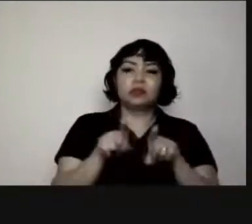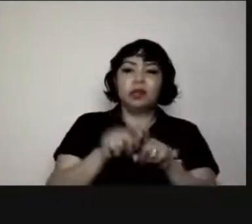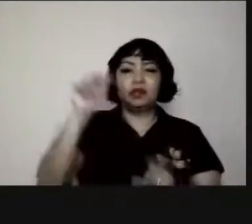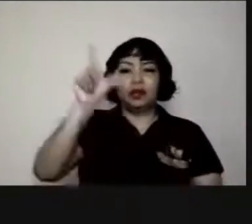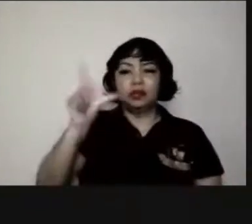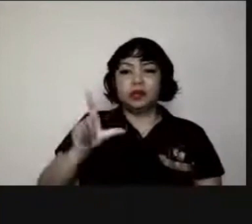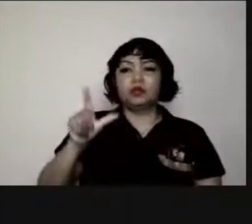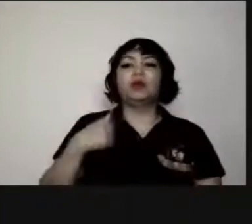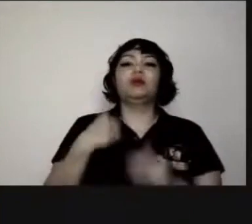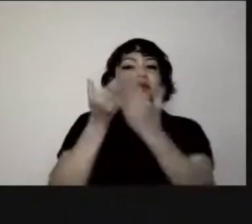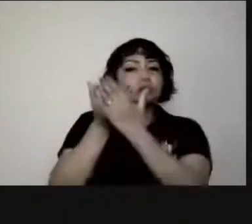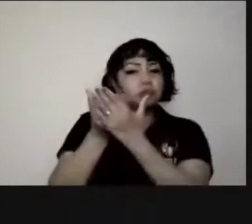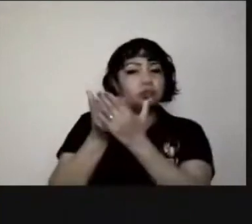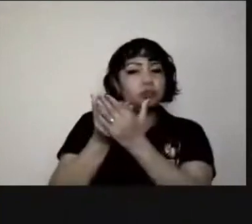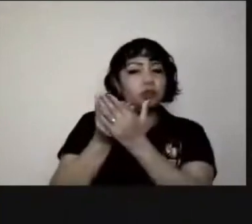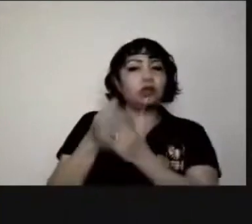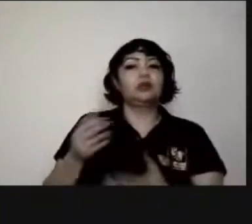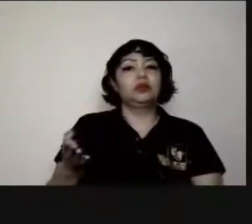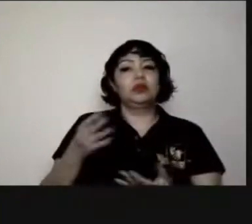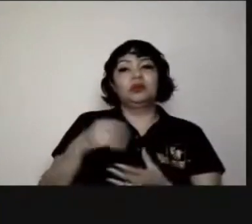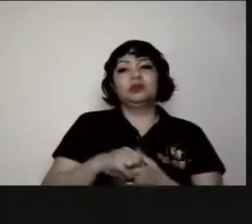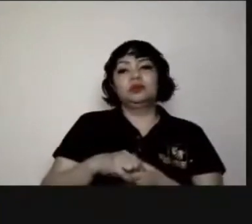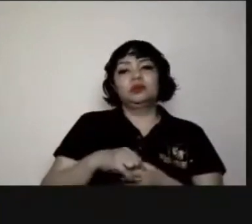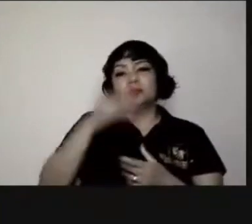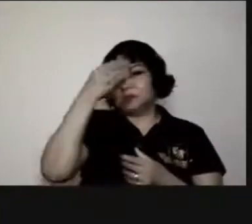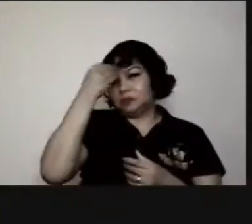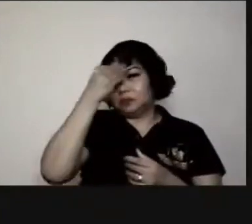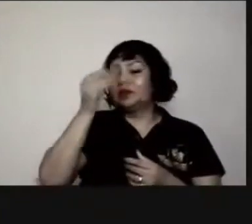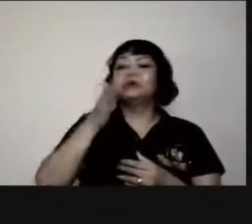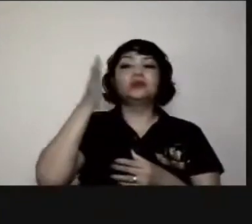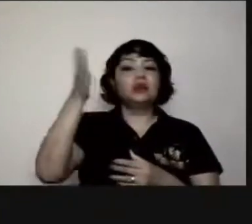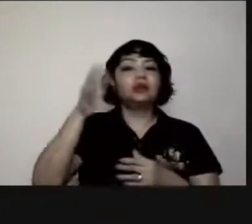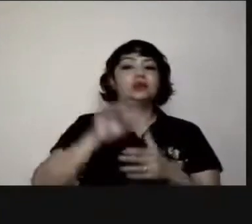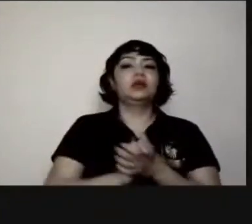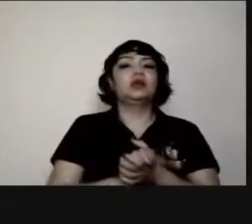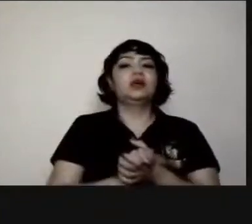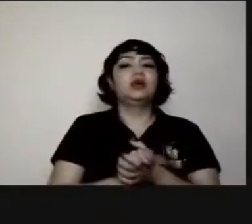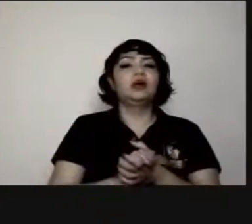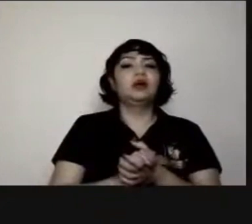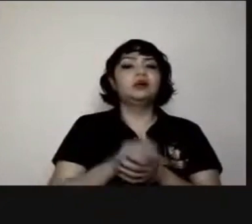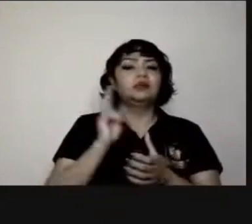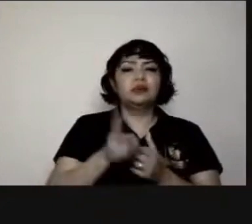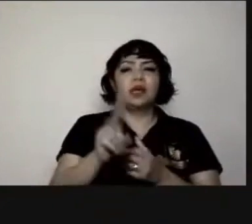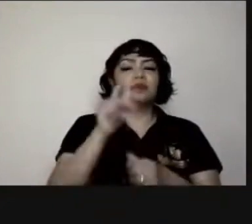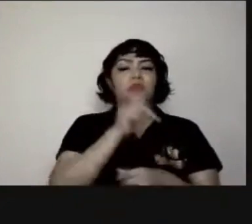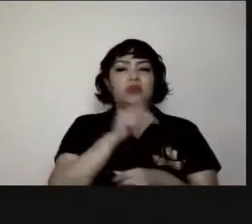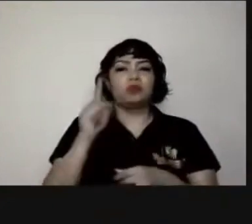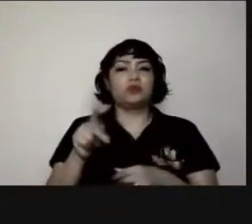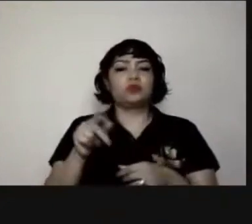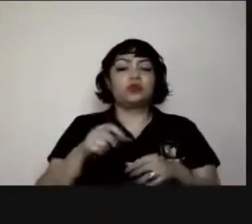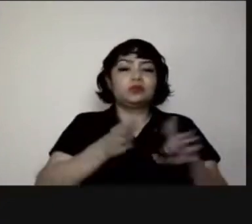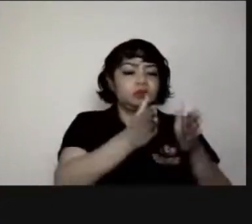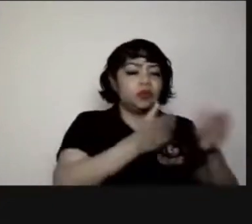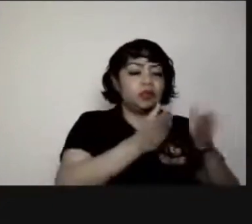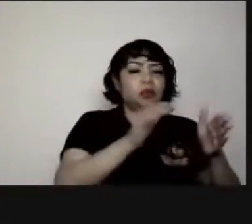fazendo faculdade, porque sempre os professores, quando trabalham os períodos literários, em que agora a